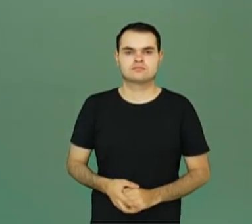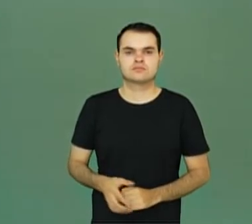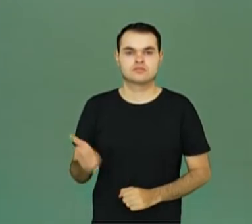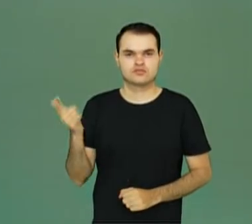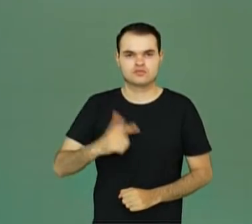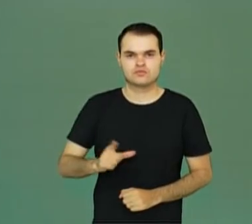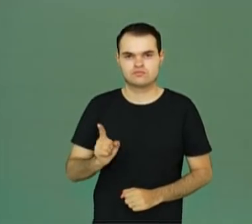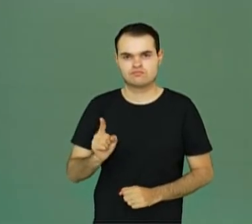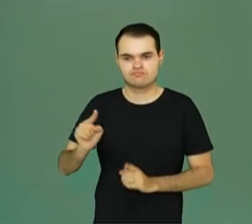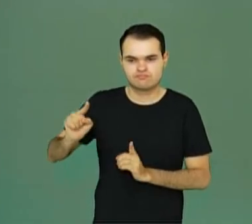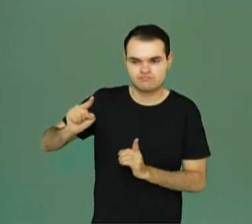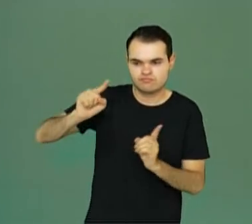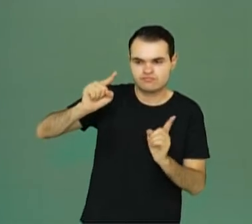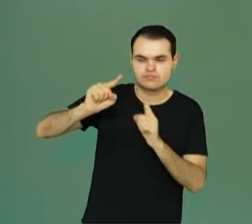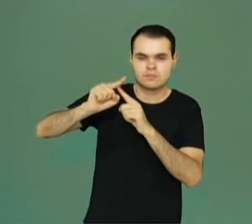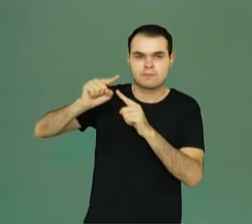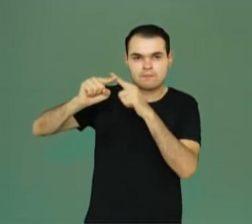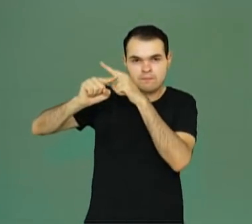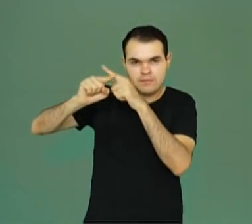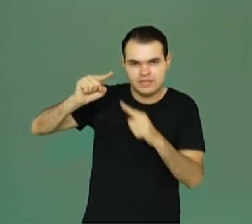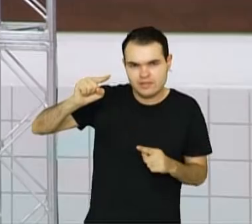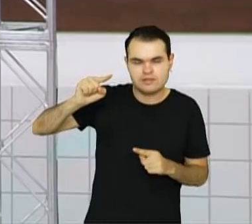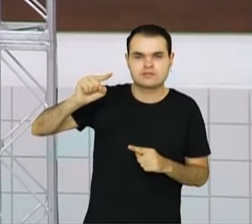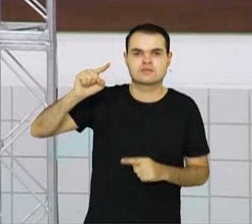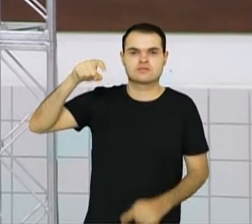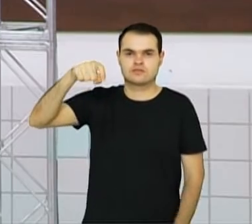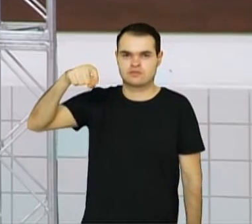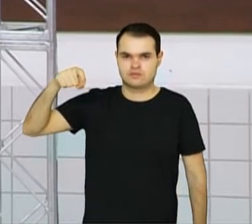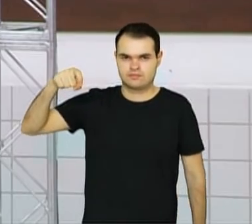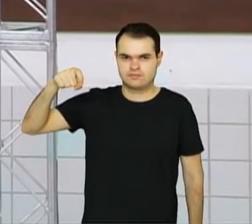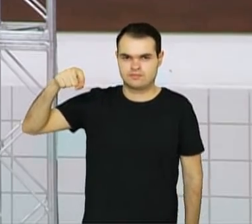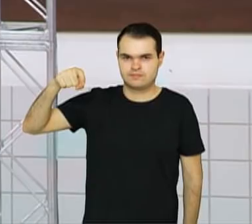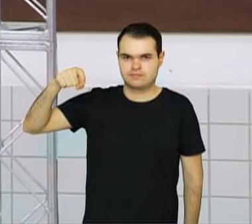de novo? Metade da diagonal menor é x.